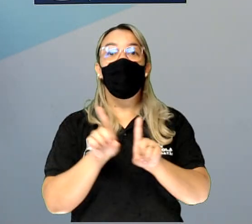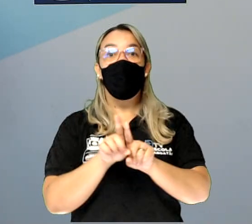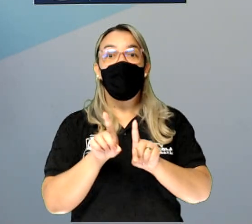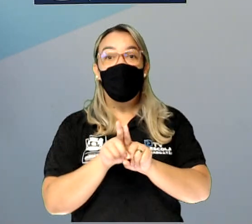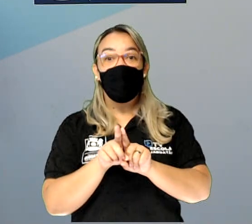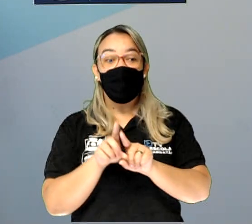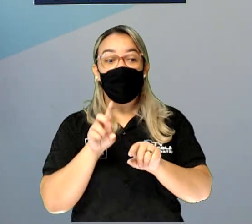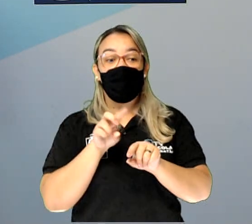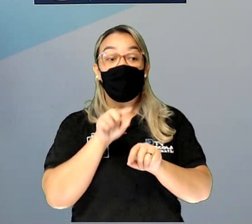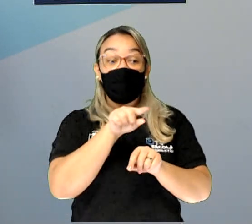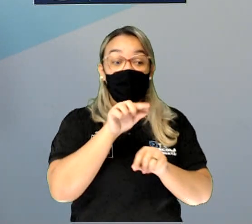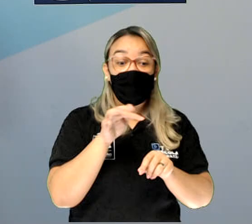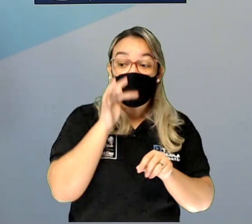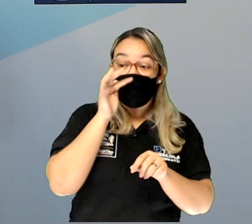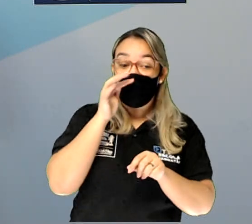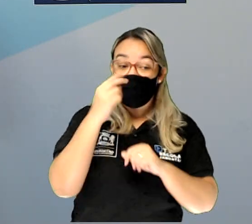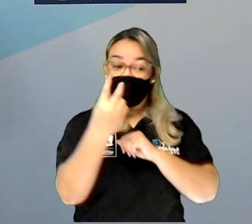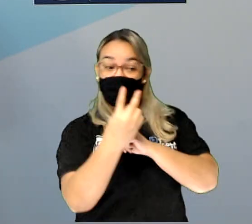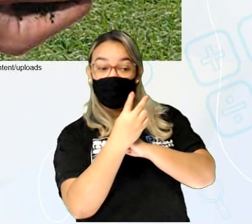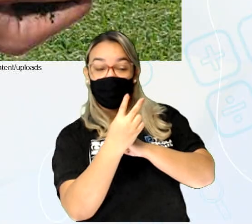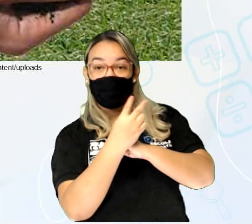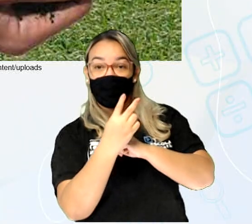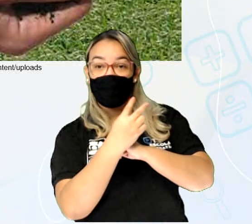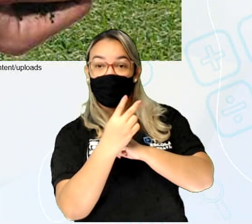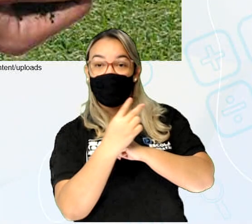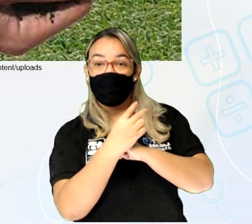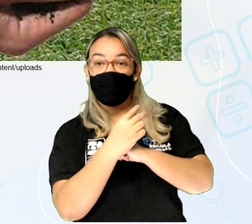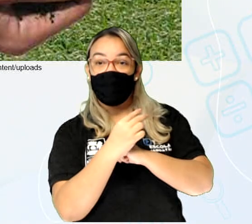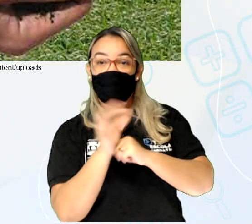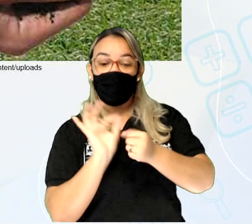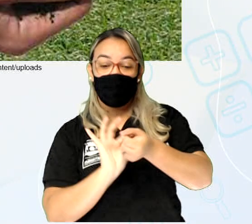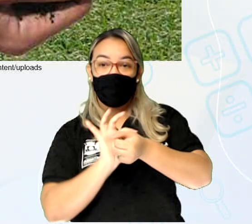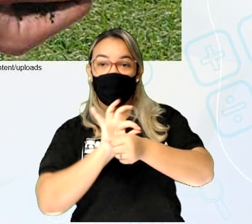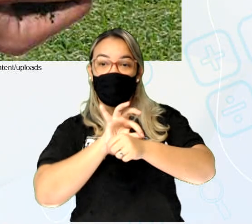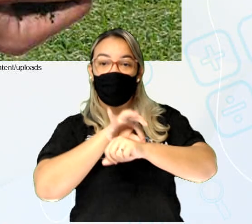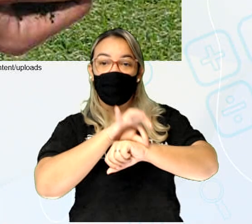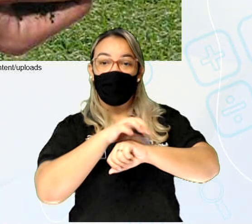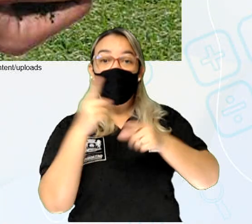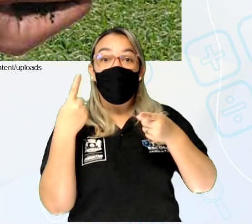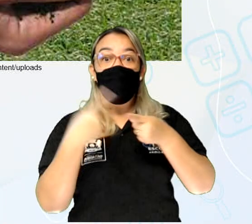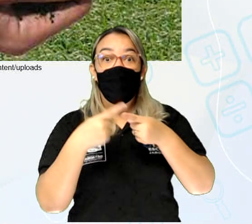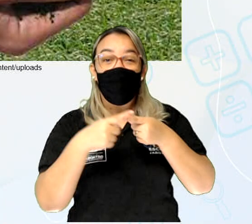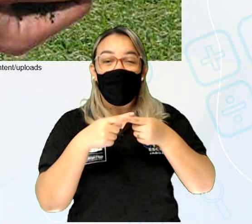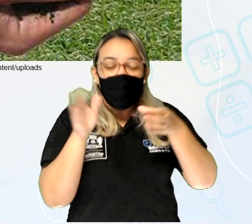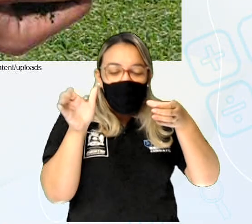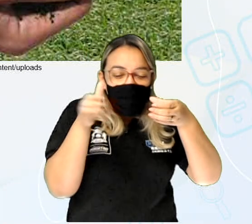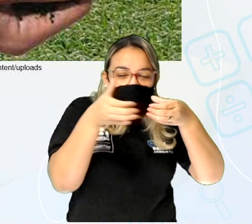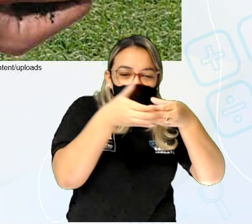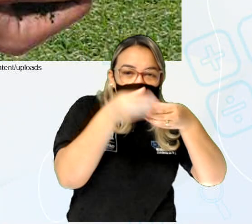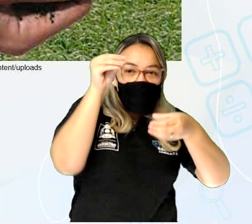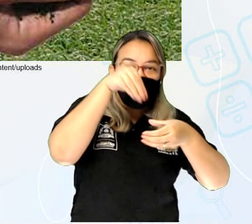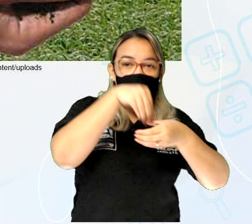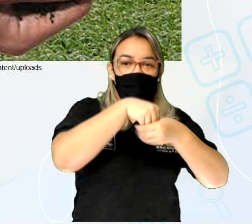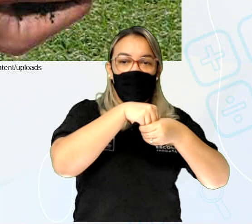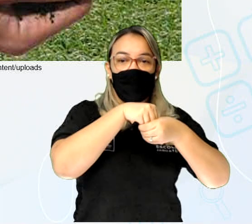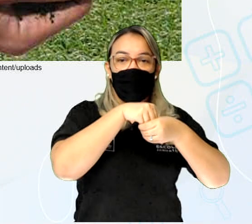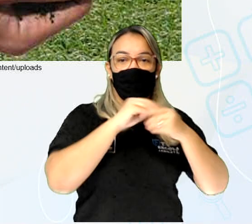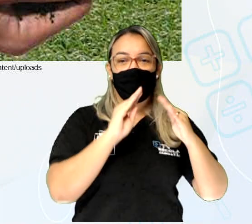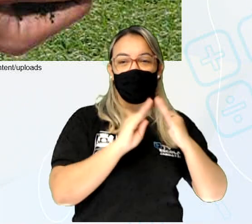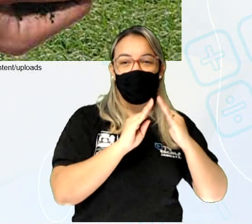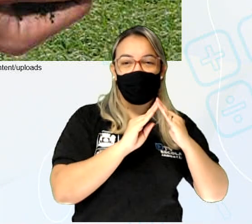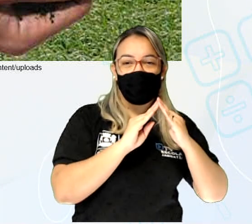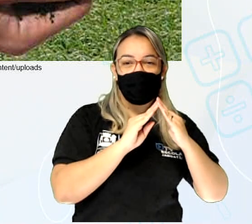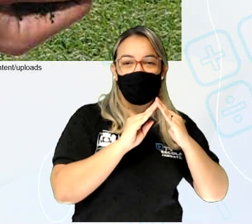proteção dessa planta. Olha só, dentro da planta as formigas elas fazem suas casinhas, elas colocam